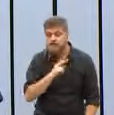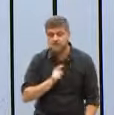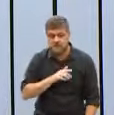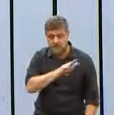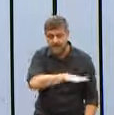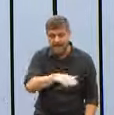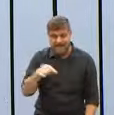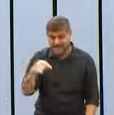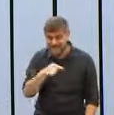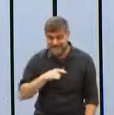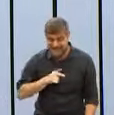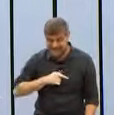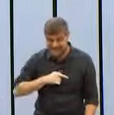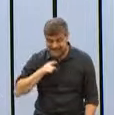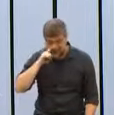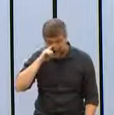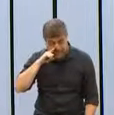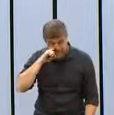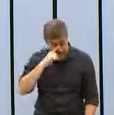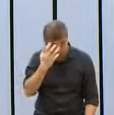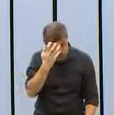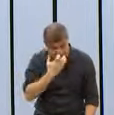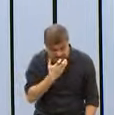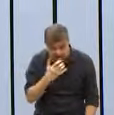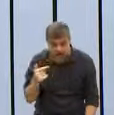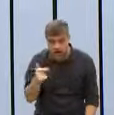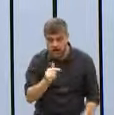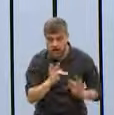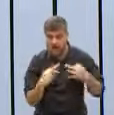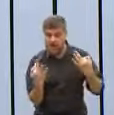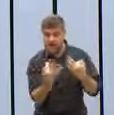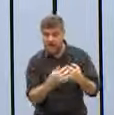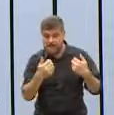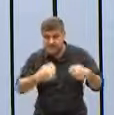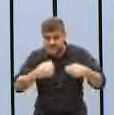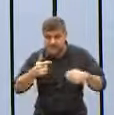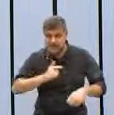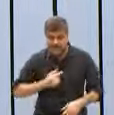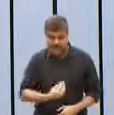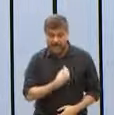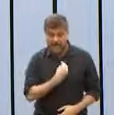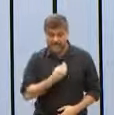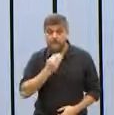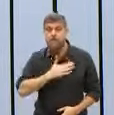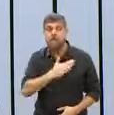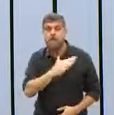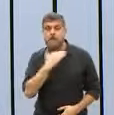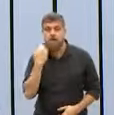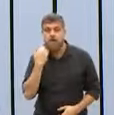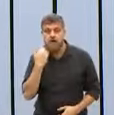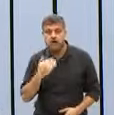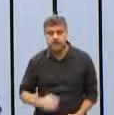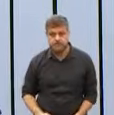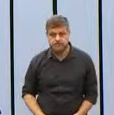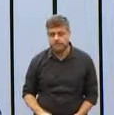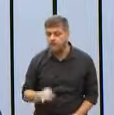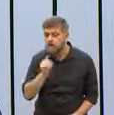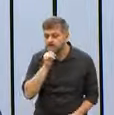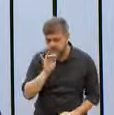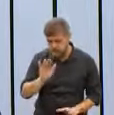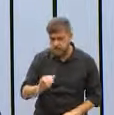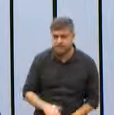criança está sob grave risco e a situação ali impõe um risco à vida e à dignidade absoluta dela. Por